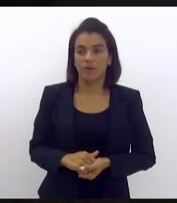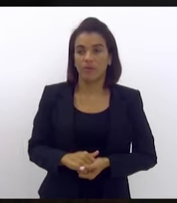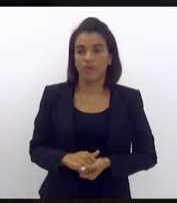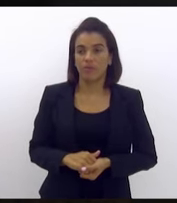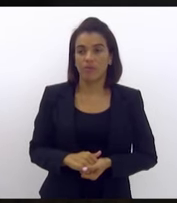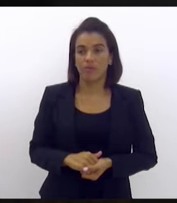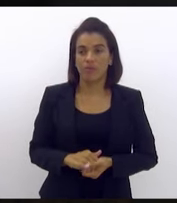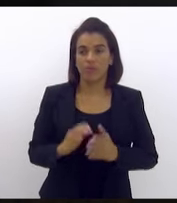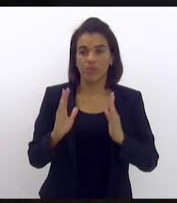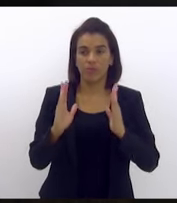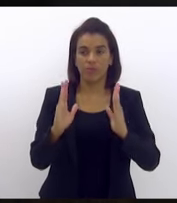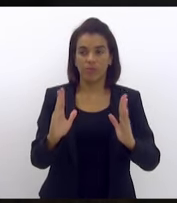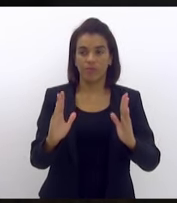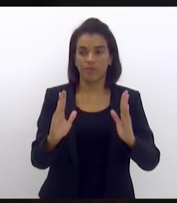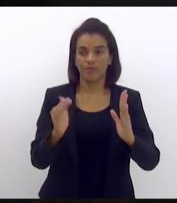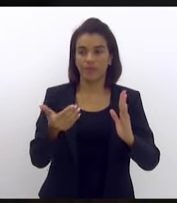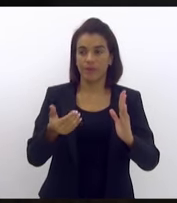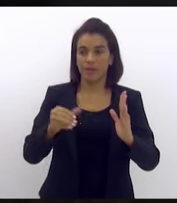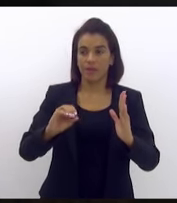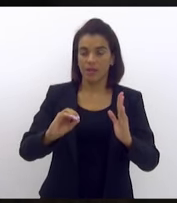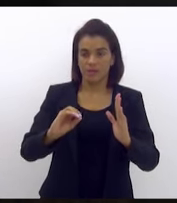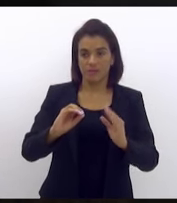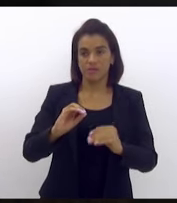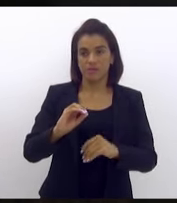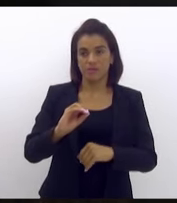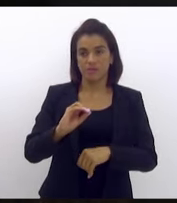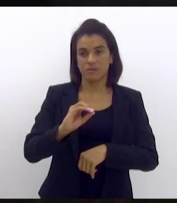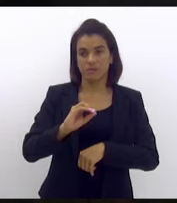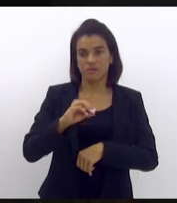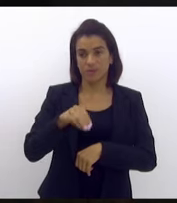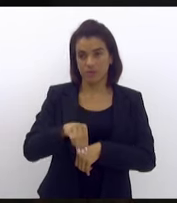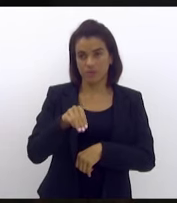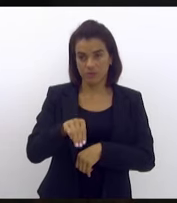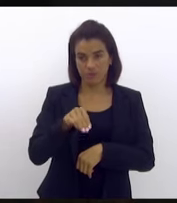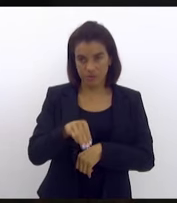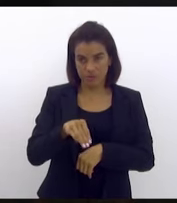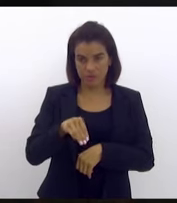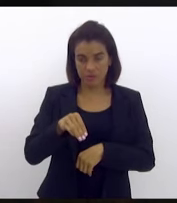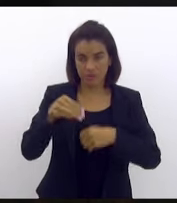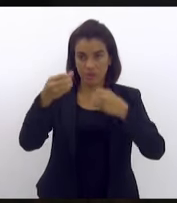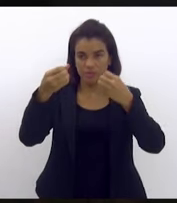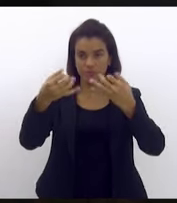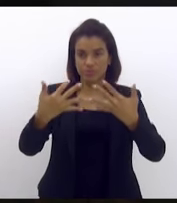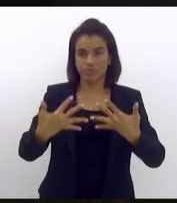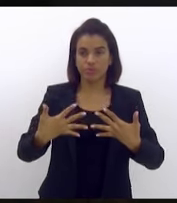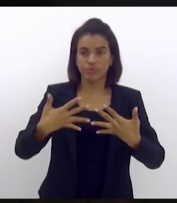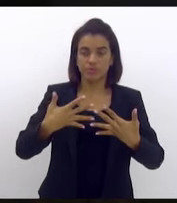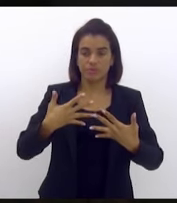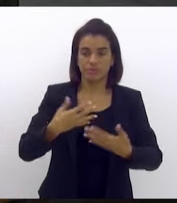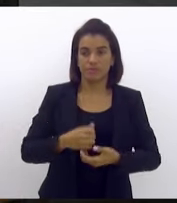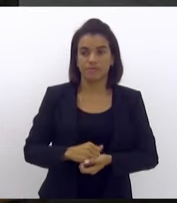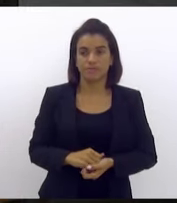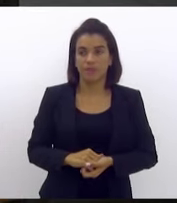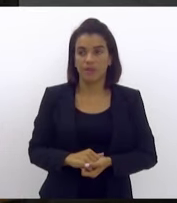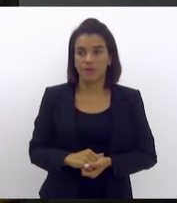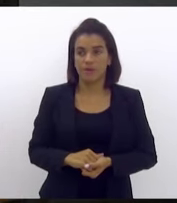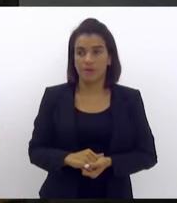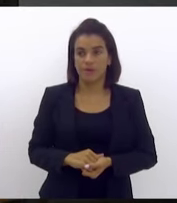Excelência tem 10 minutos para a sua, seu pronunciamento.